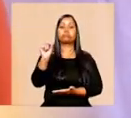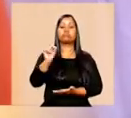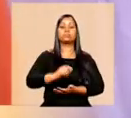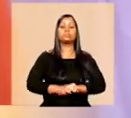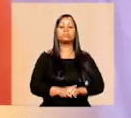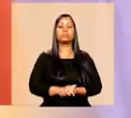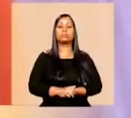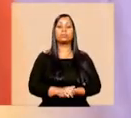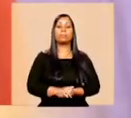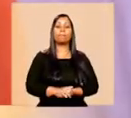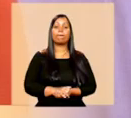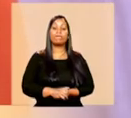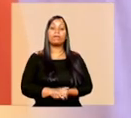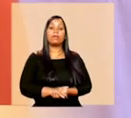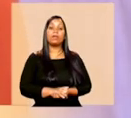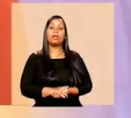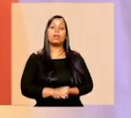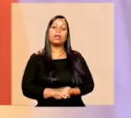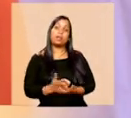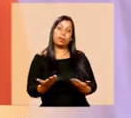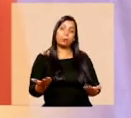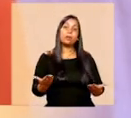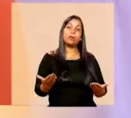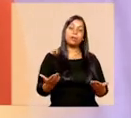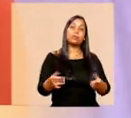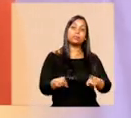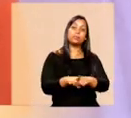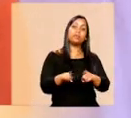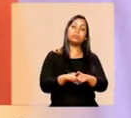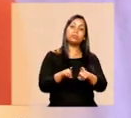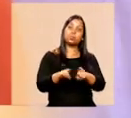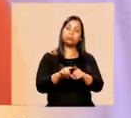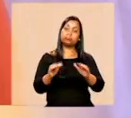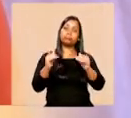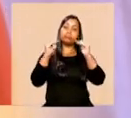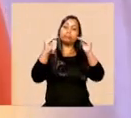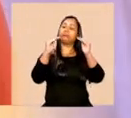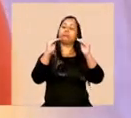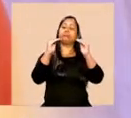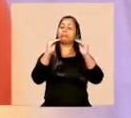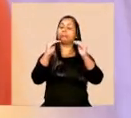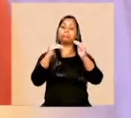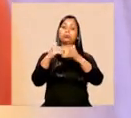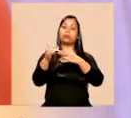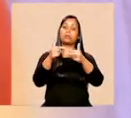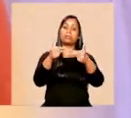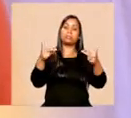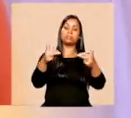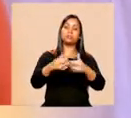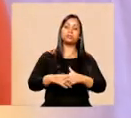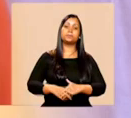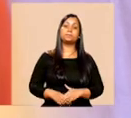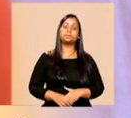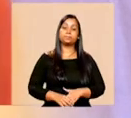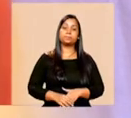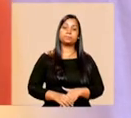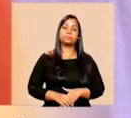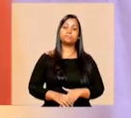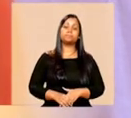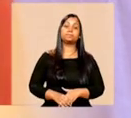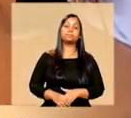são. É a nobreza e a benevolência acima de qualquer termo que eu possa colocar aqui,